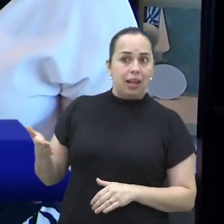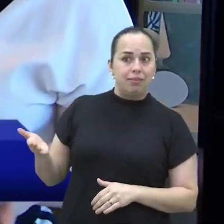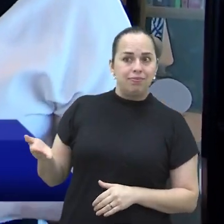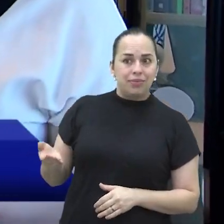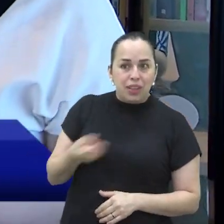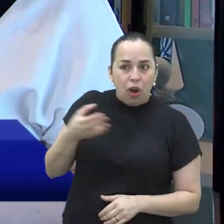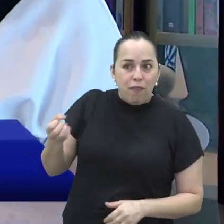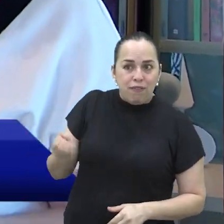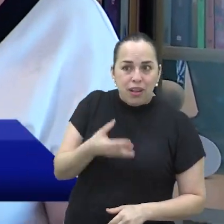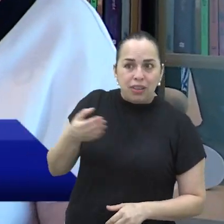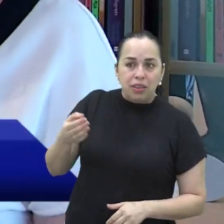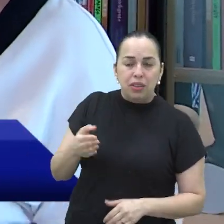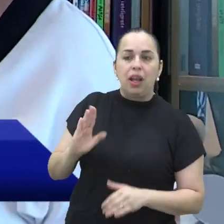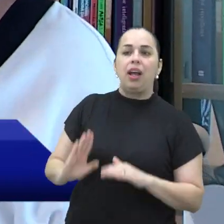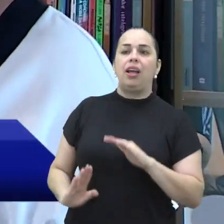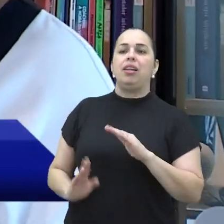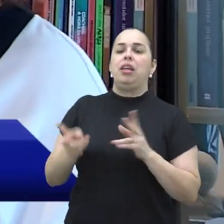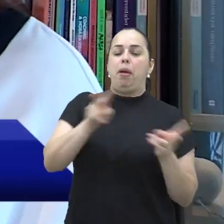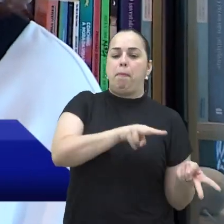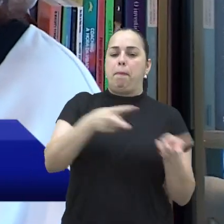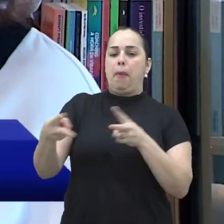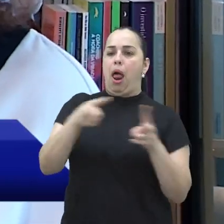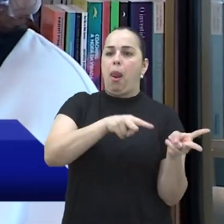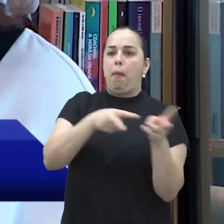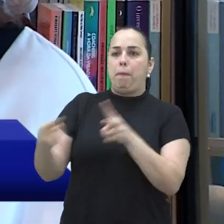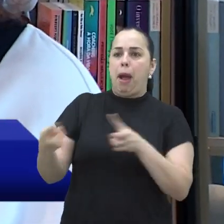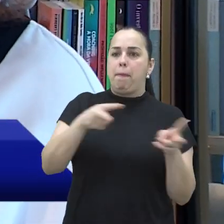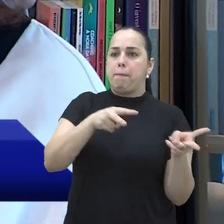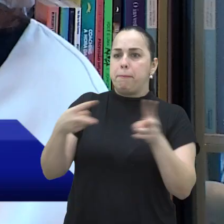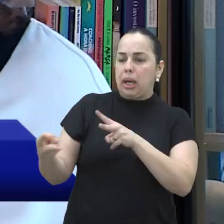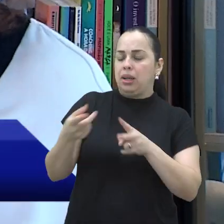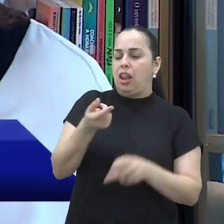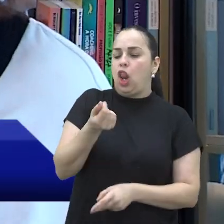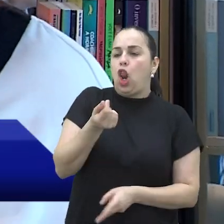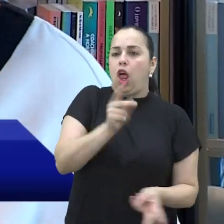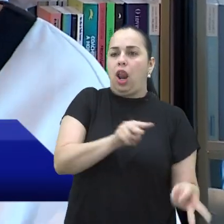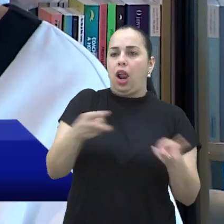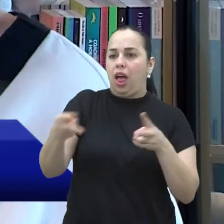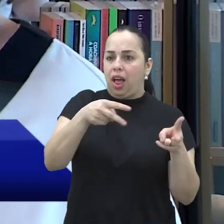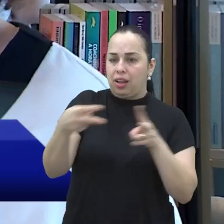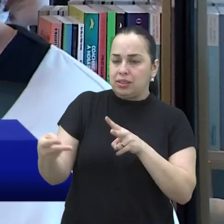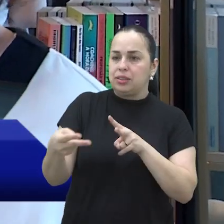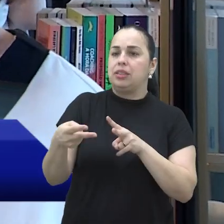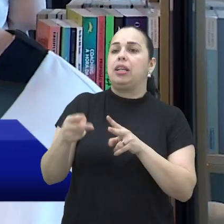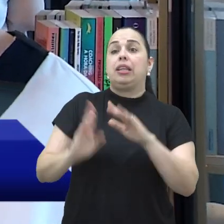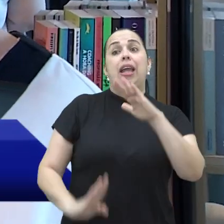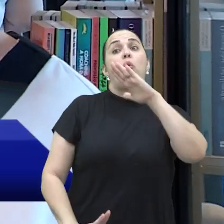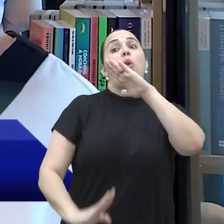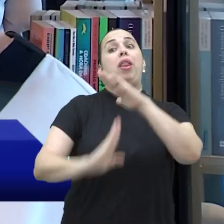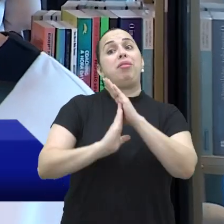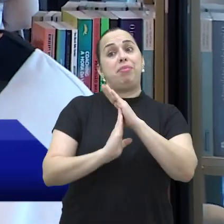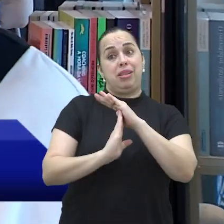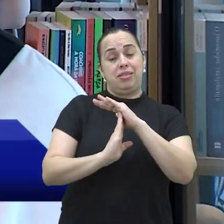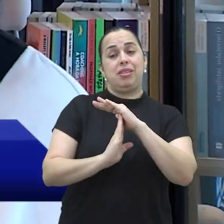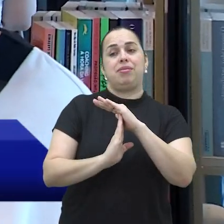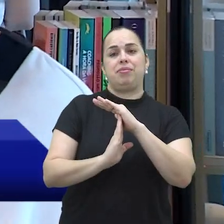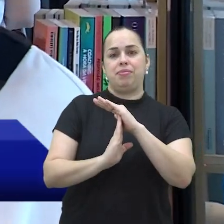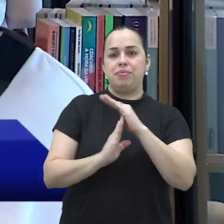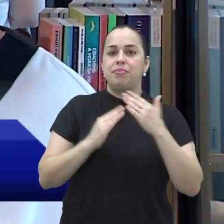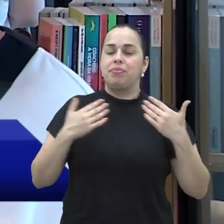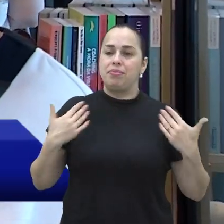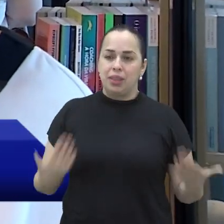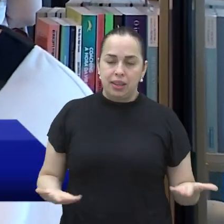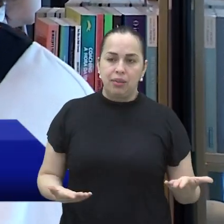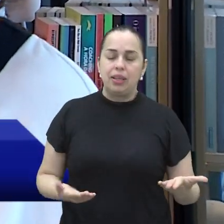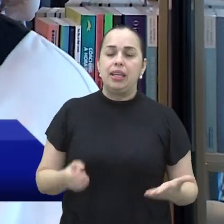primeiras mudanças são limites para que a gente possa transacionar com equipamentos que não estejam cadastrados nos bancos, nas